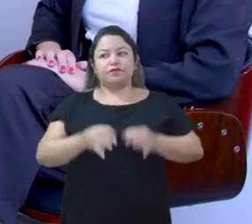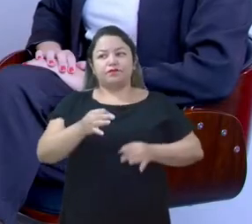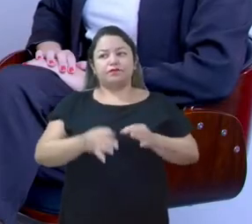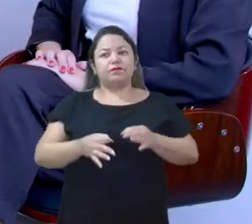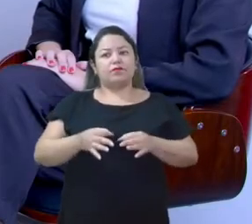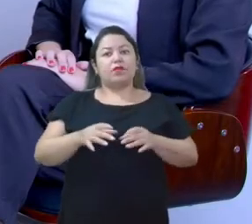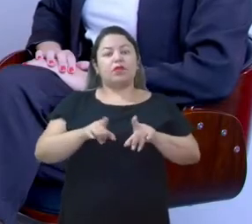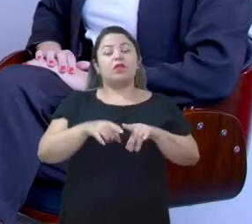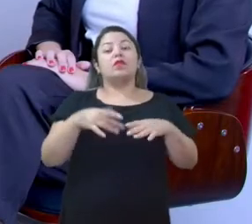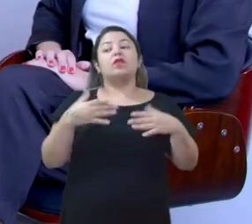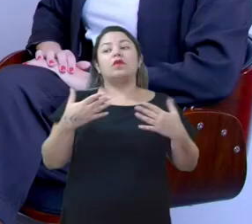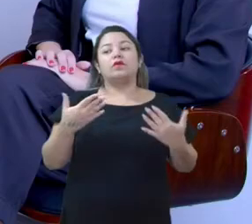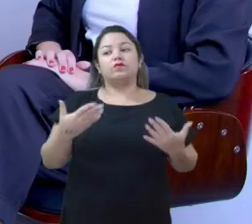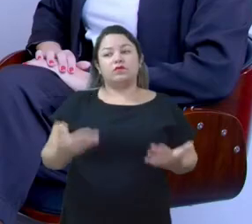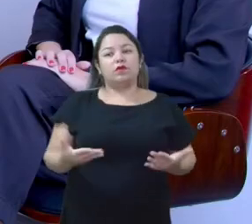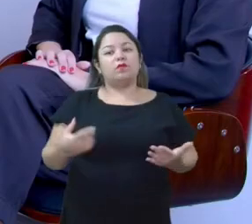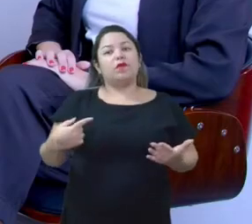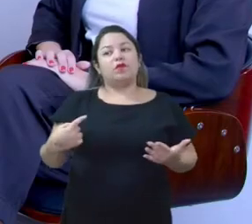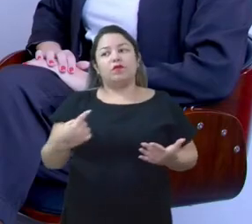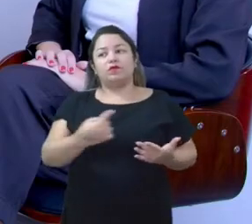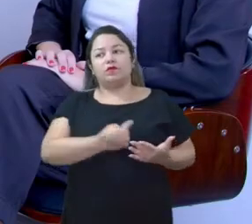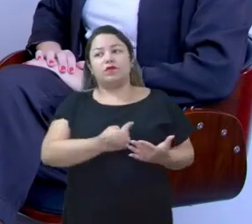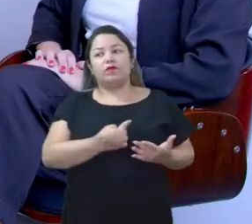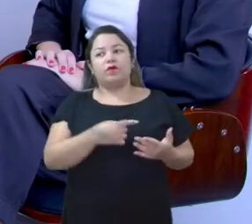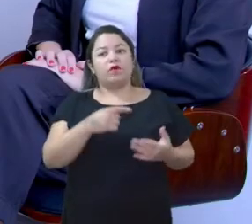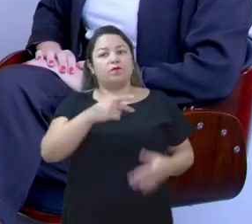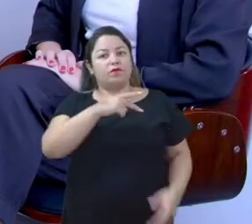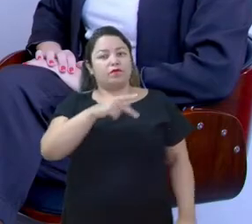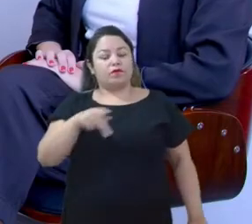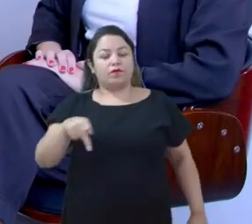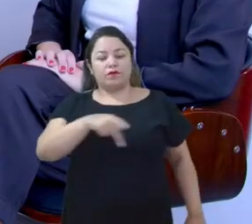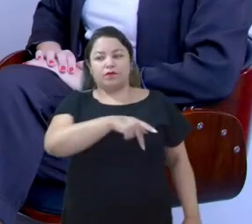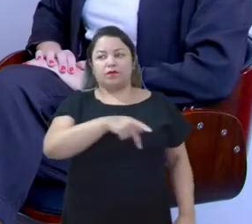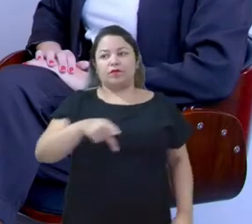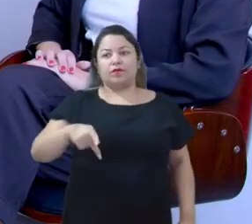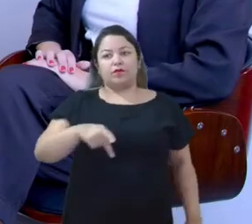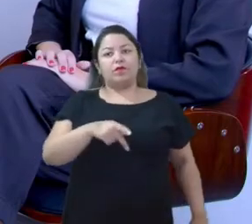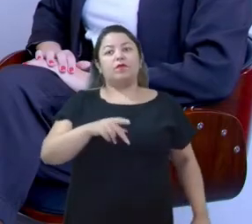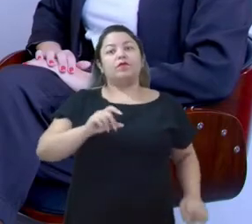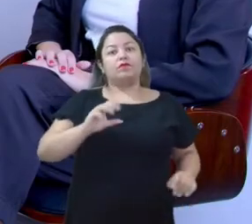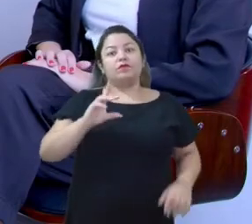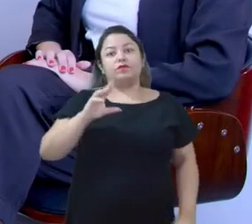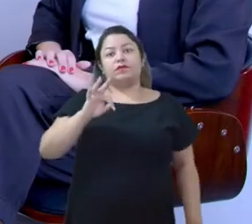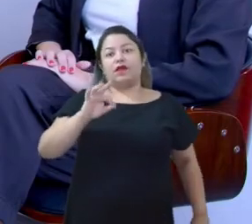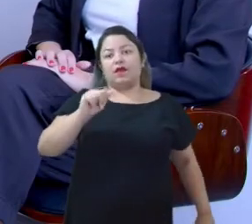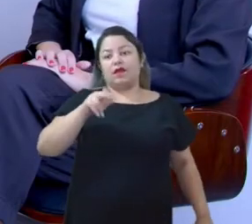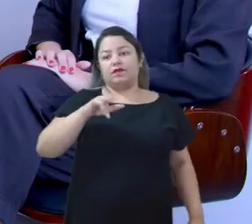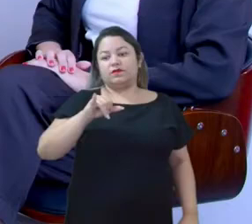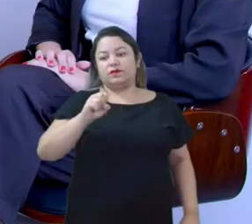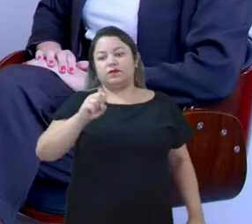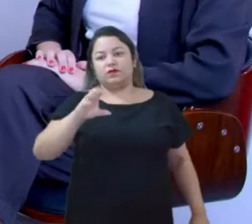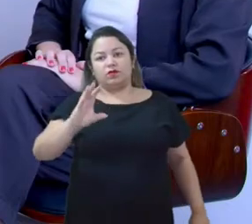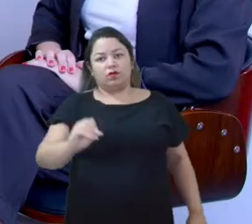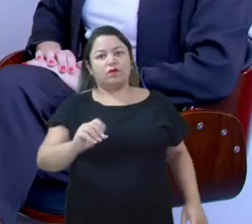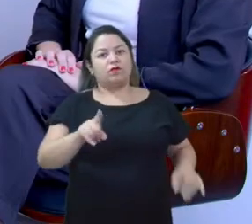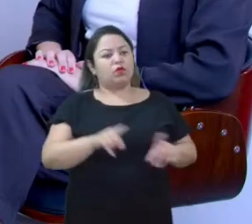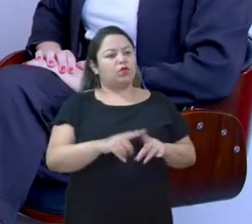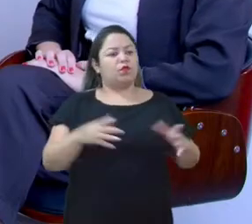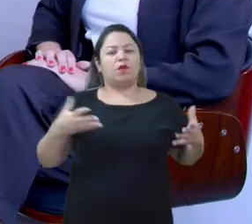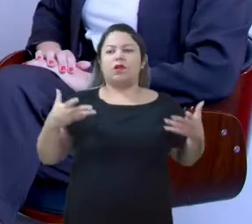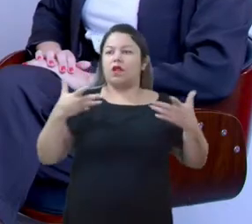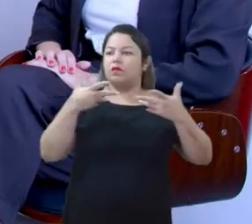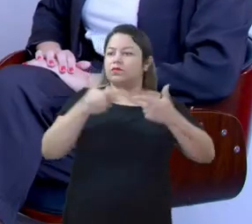Cidadania. Então, o nosso relator foi o professor Tarcísio Mota, do PSOL do Rio de Janeiro. Ele fez um belíssimo